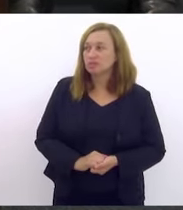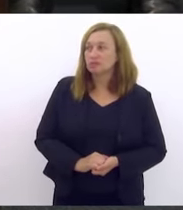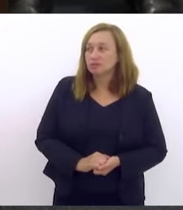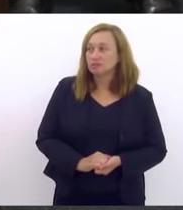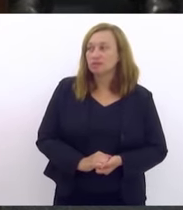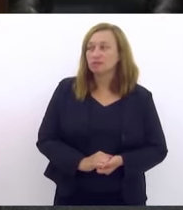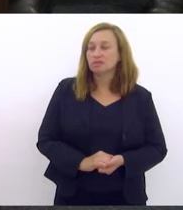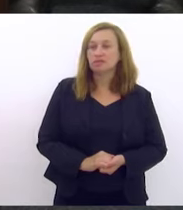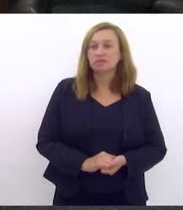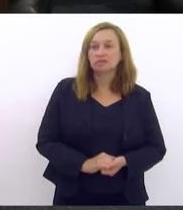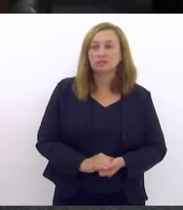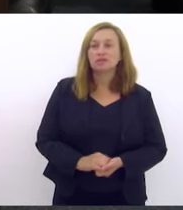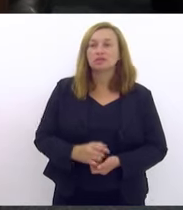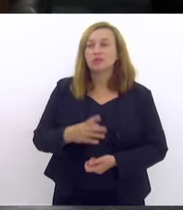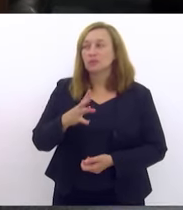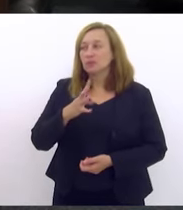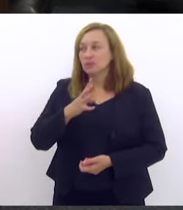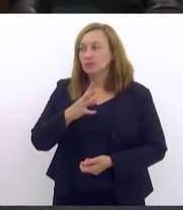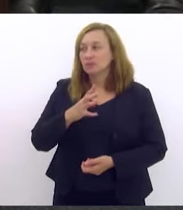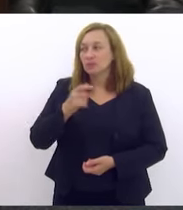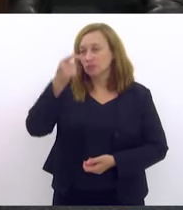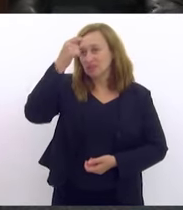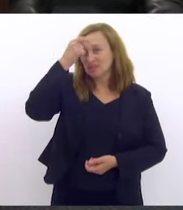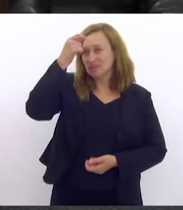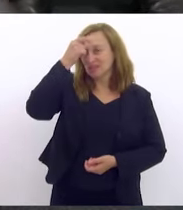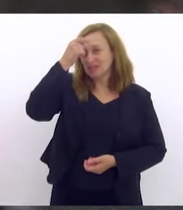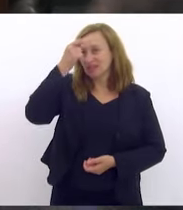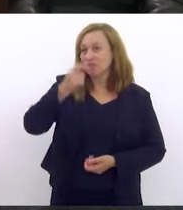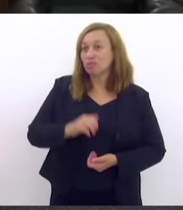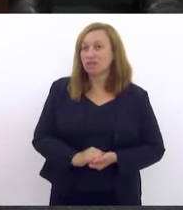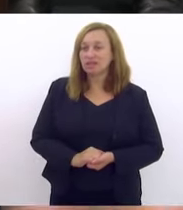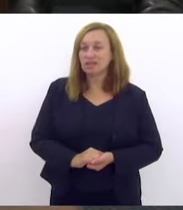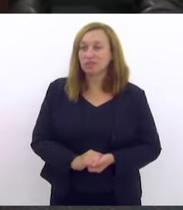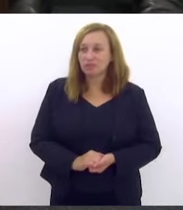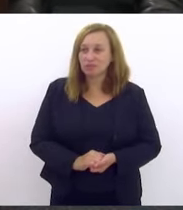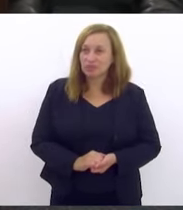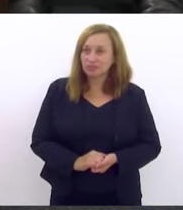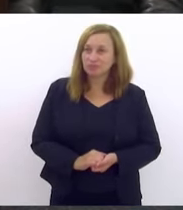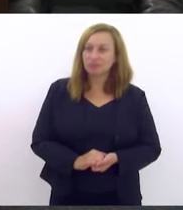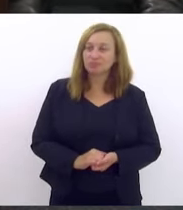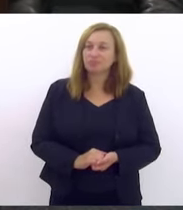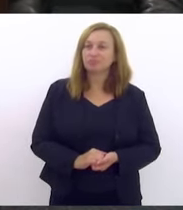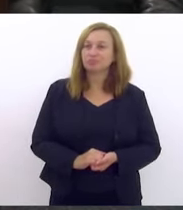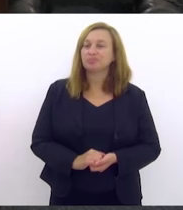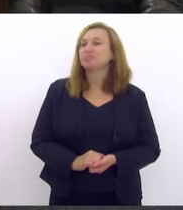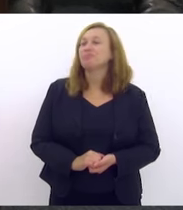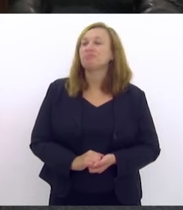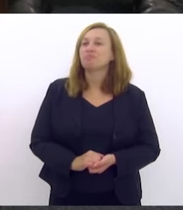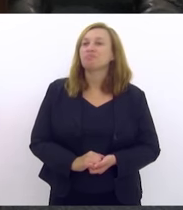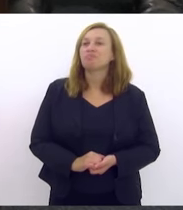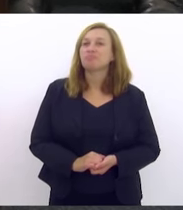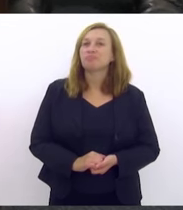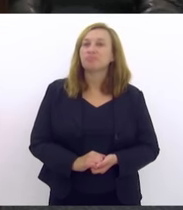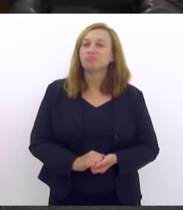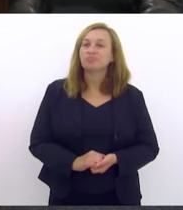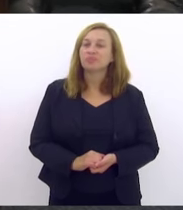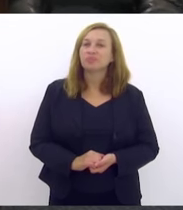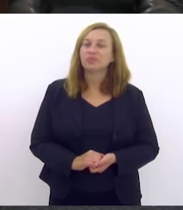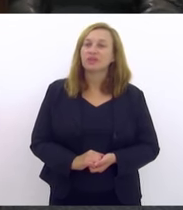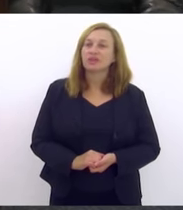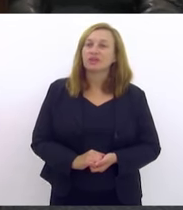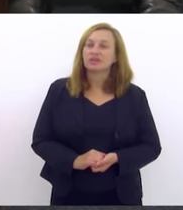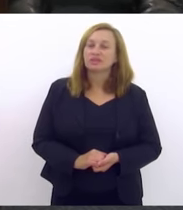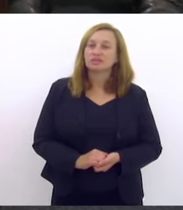muito ciente do que significa isso. Porque quando nós revogamos pelo ato de revogar